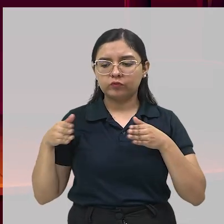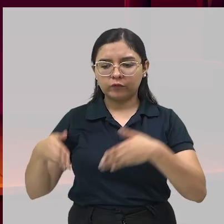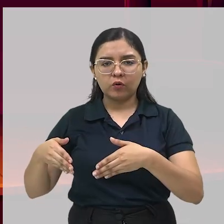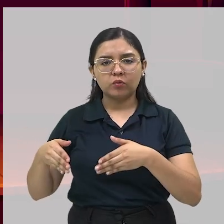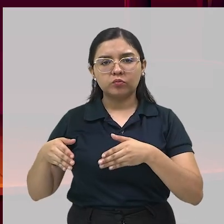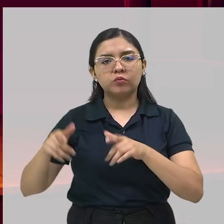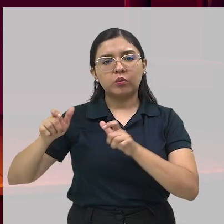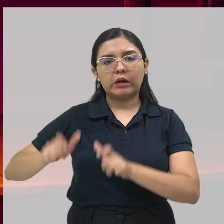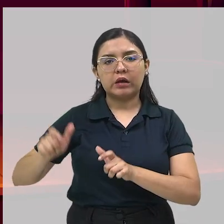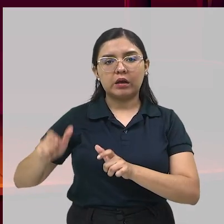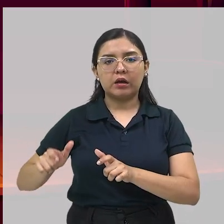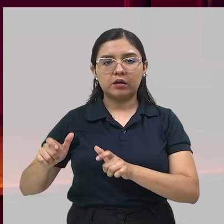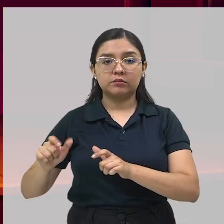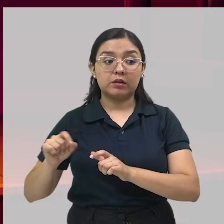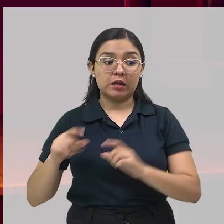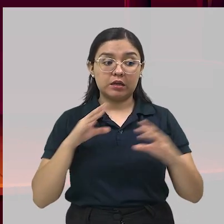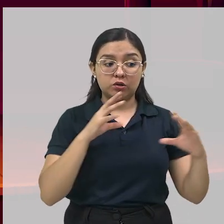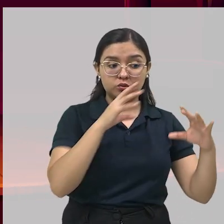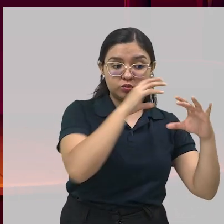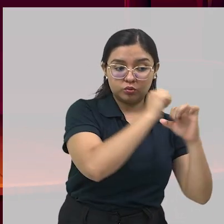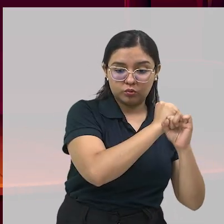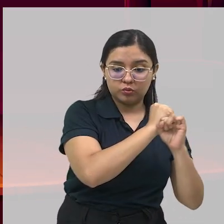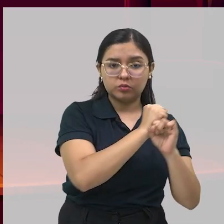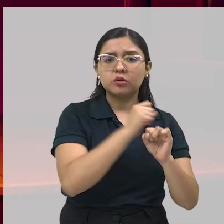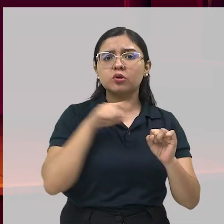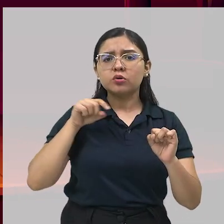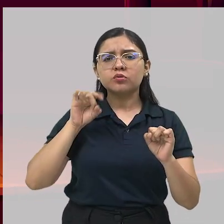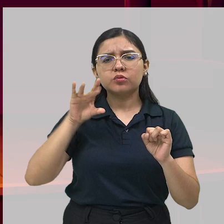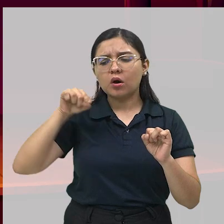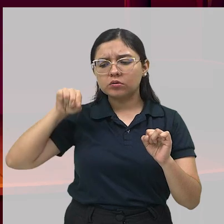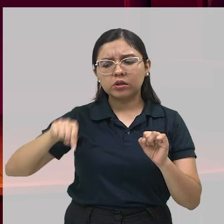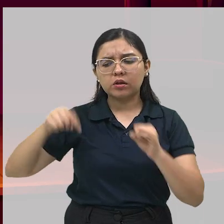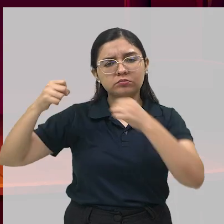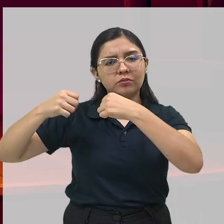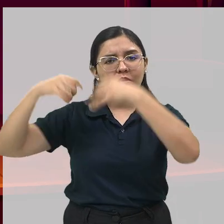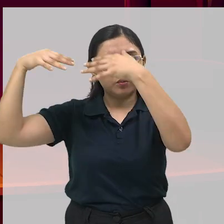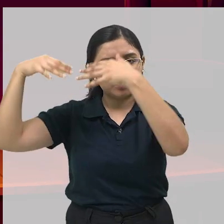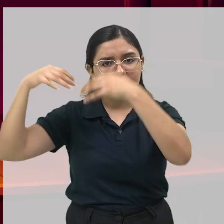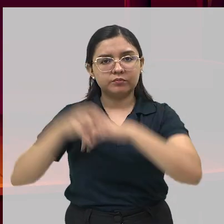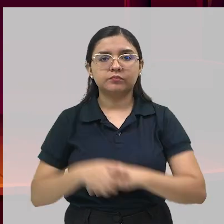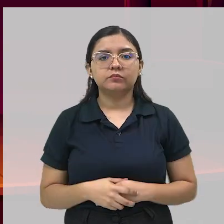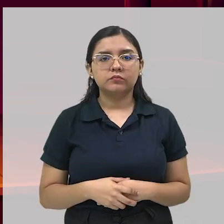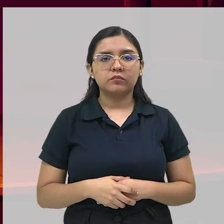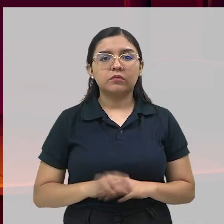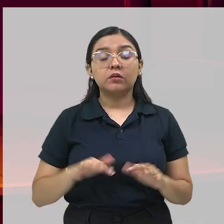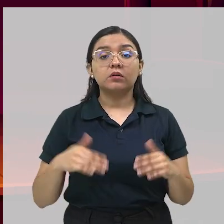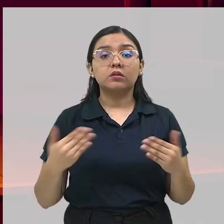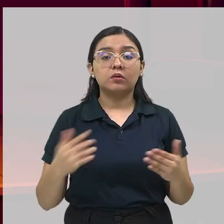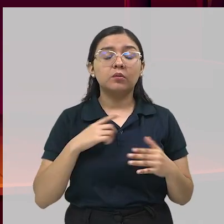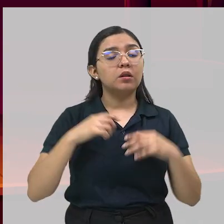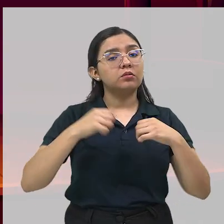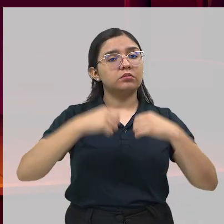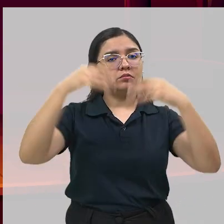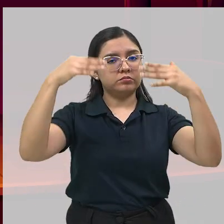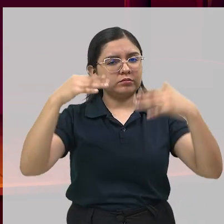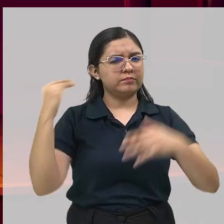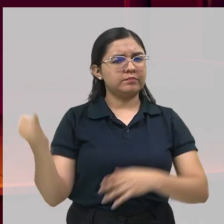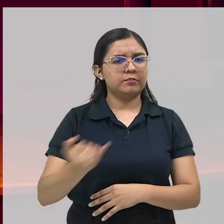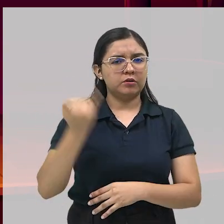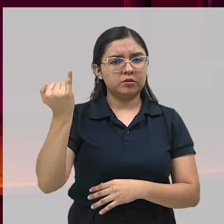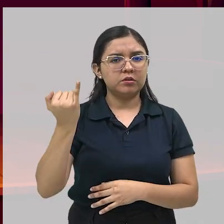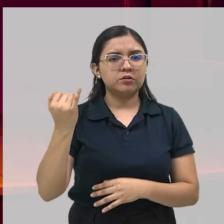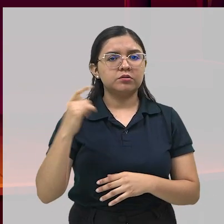canto, eu deixo o palco escuro e só onde eu quero que a plateia olhe, eu coloco um foco de luz. Então, a iluminação ela tem esse poder